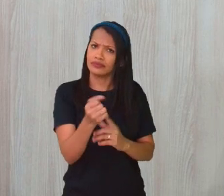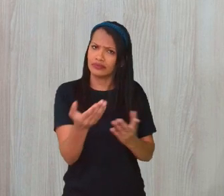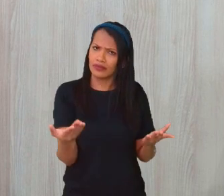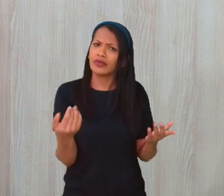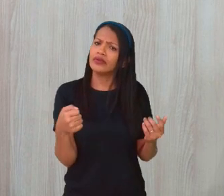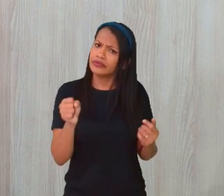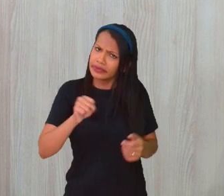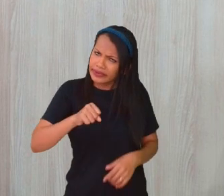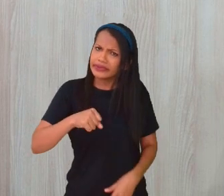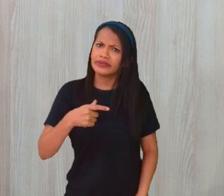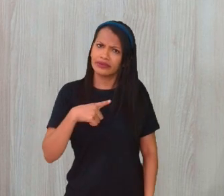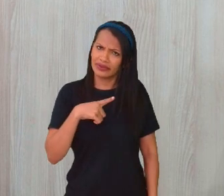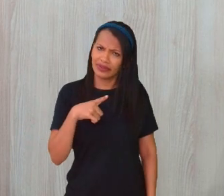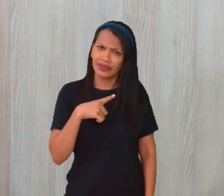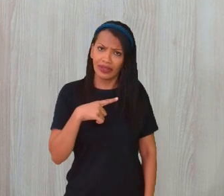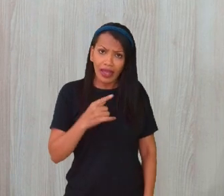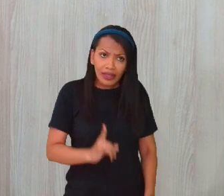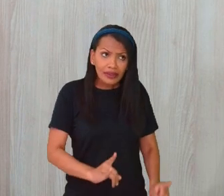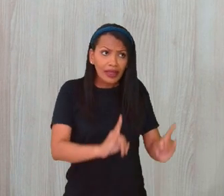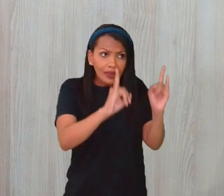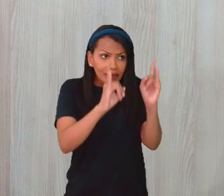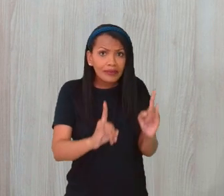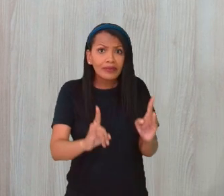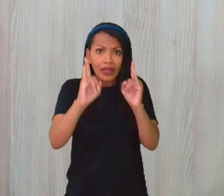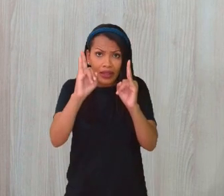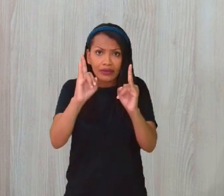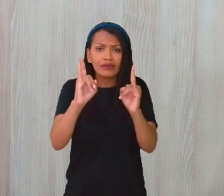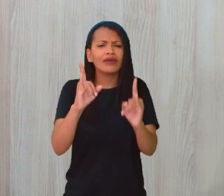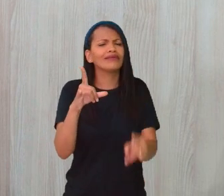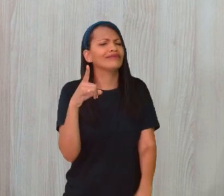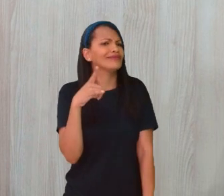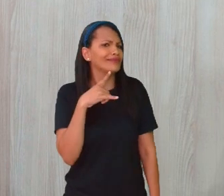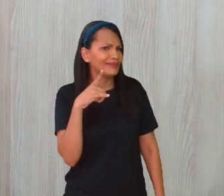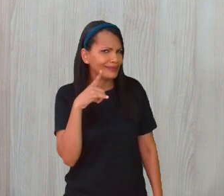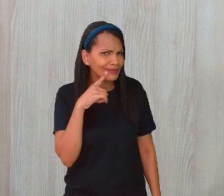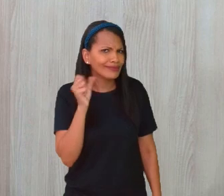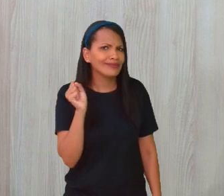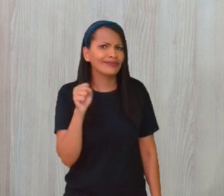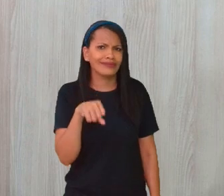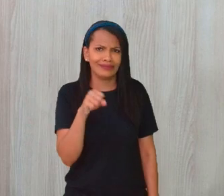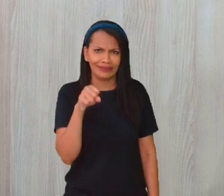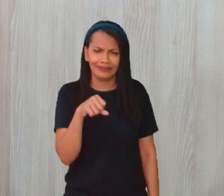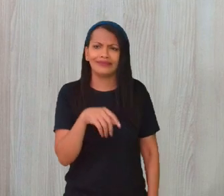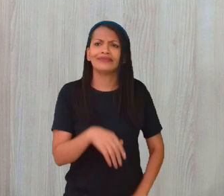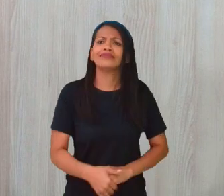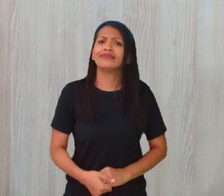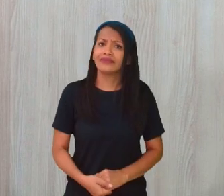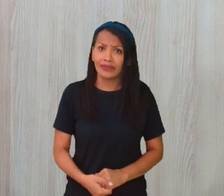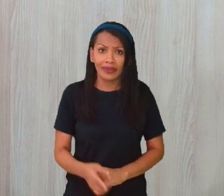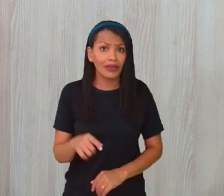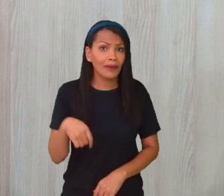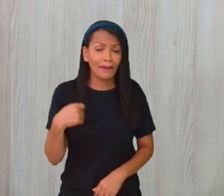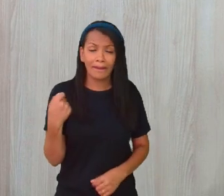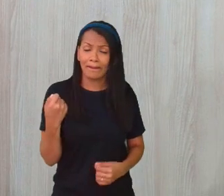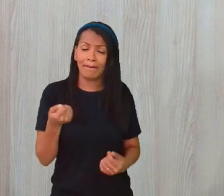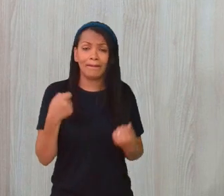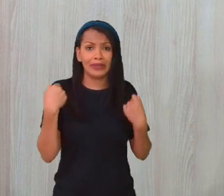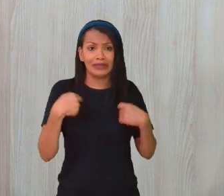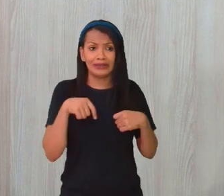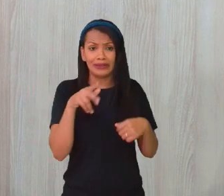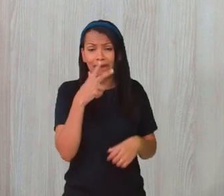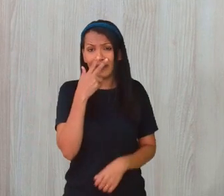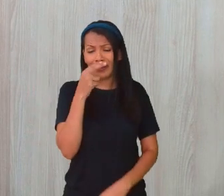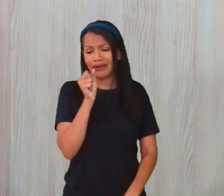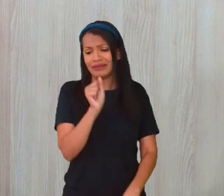que possuem. Tem prédio, professor, lá no continente africano? Oxe, Será que não tem? gente, se tem. você- A gente tem que quebrar essas barreiras, esse